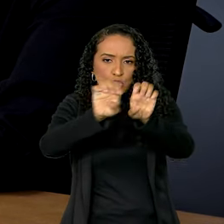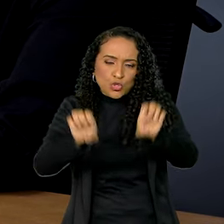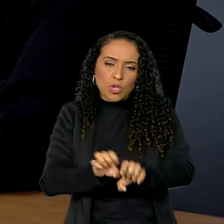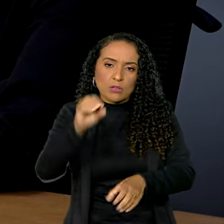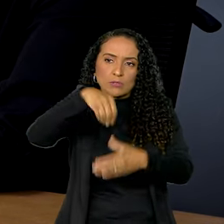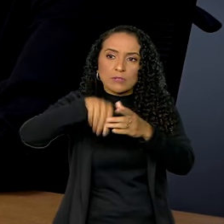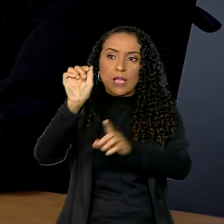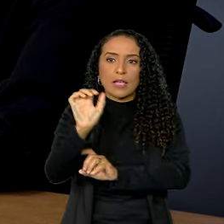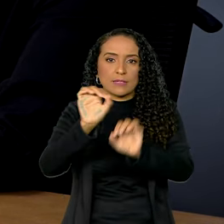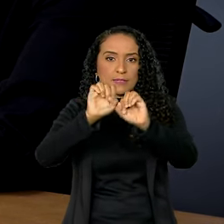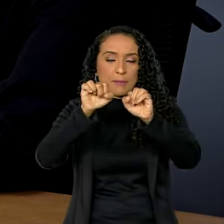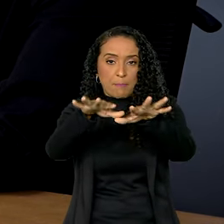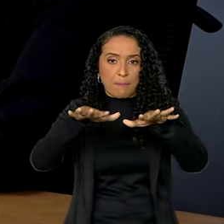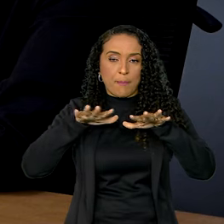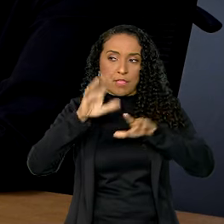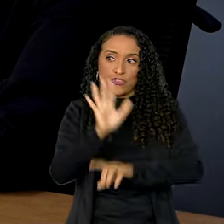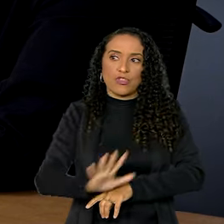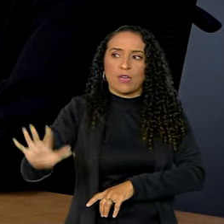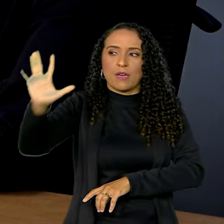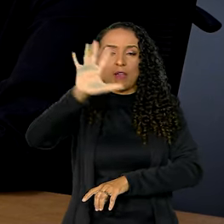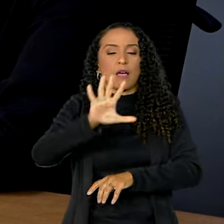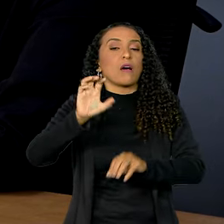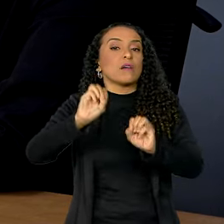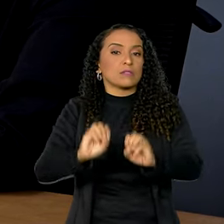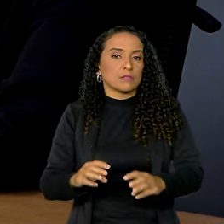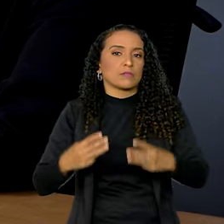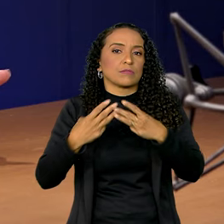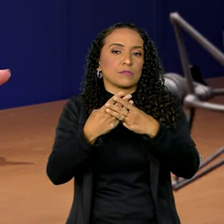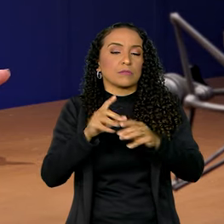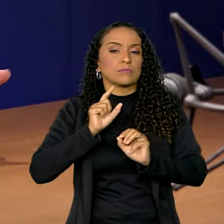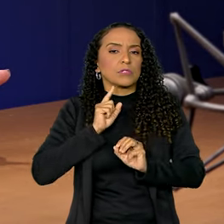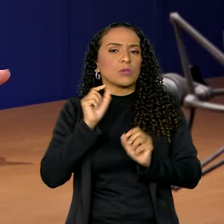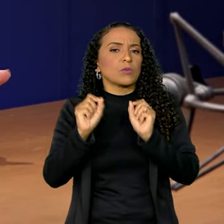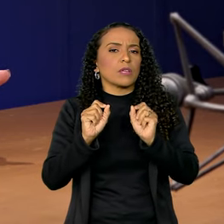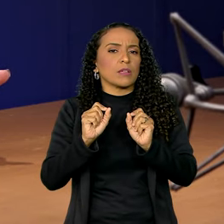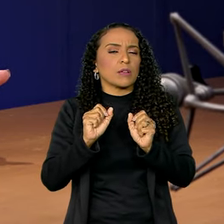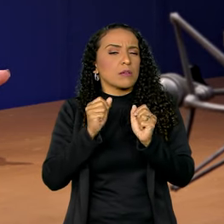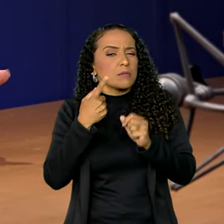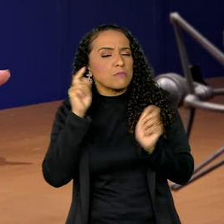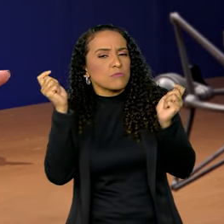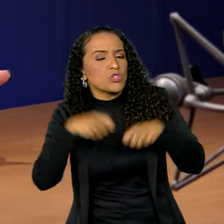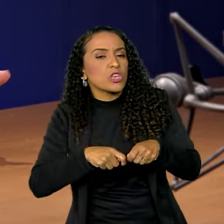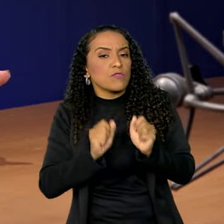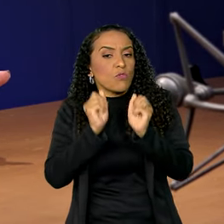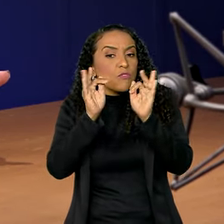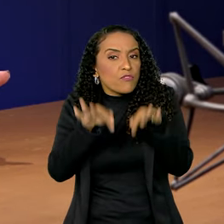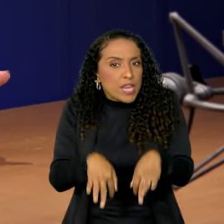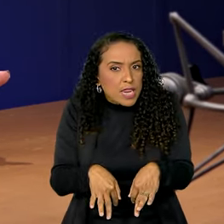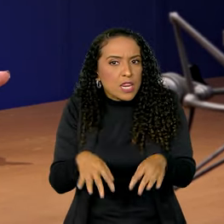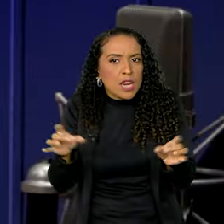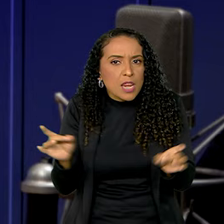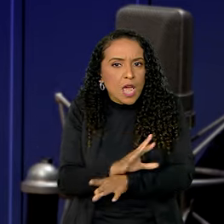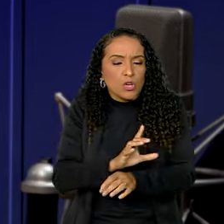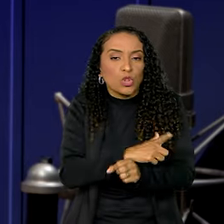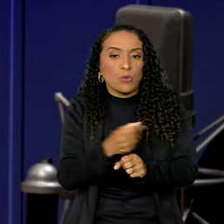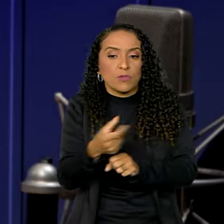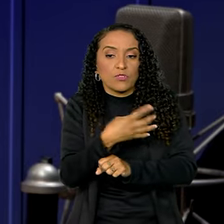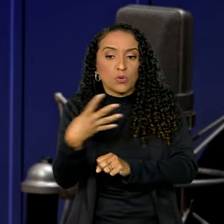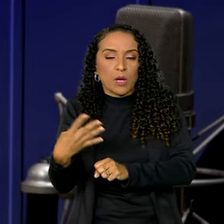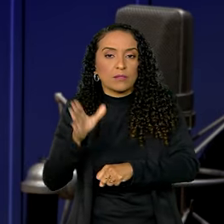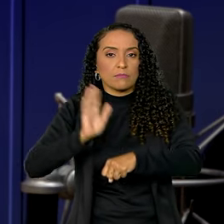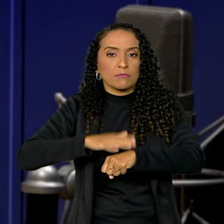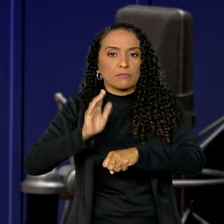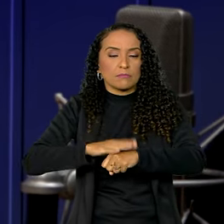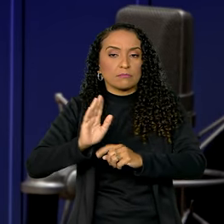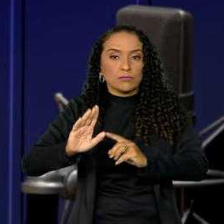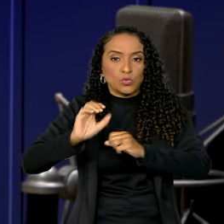Assembleia ambiental das Nações Unidas ele tem a previsão de ser finalizado no final de 2024 e eh ser colocado em prática